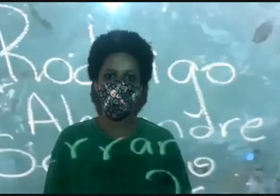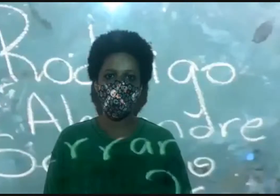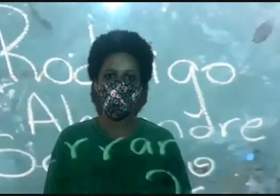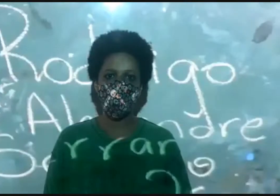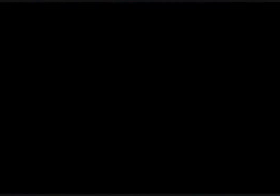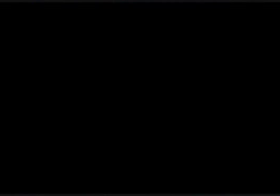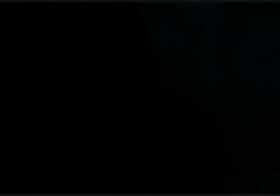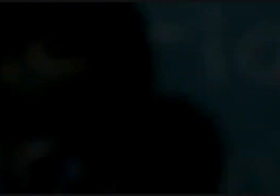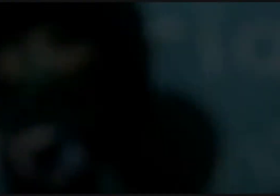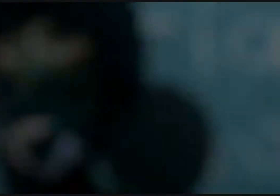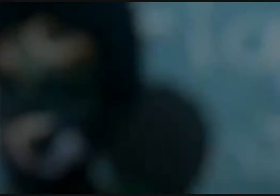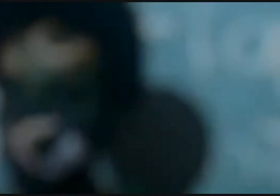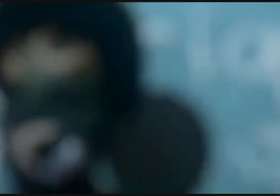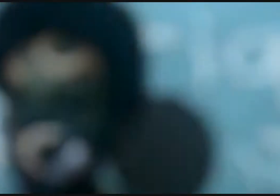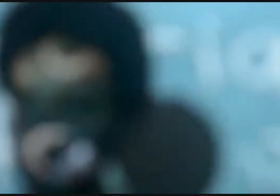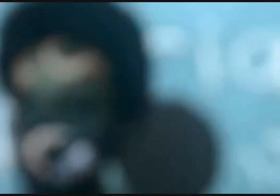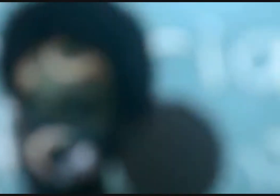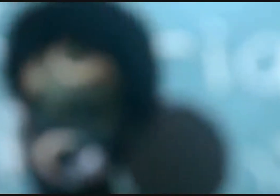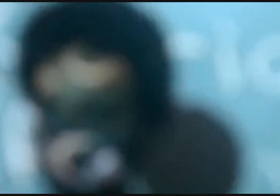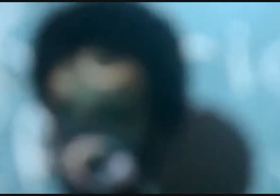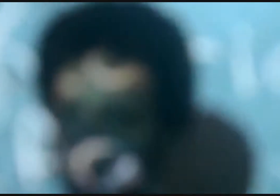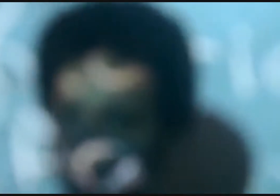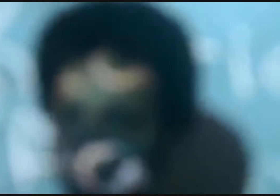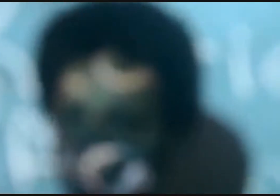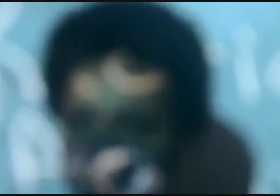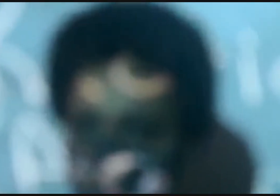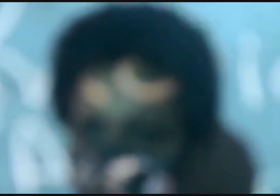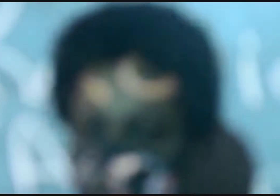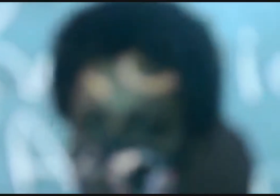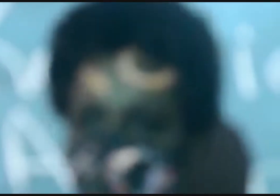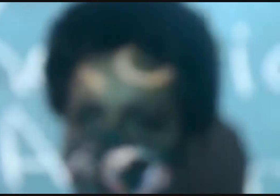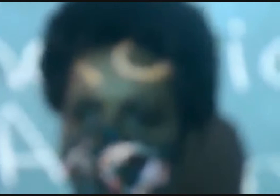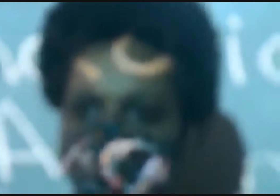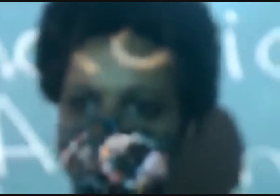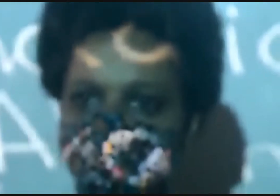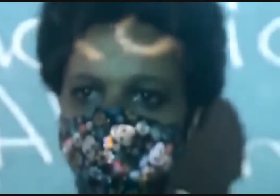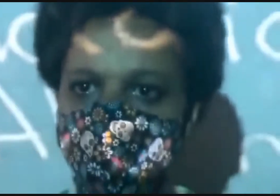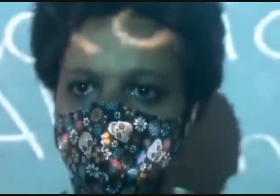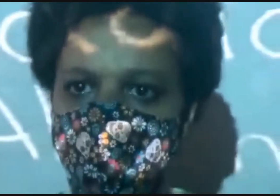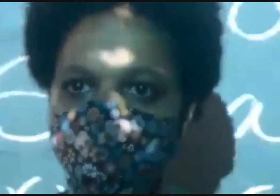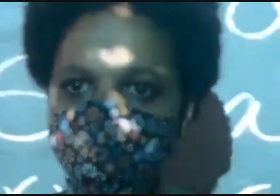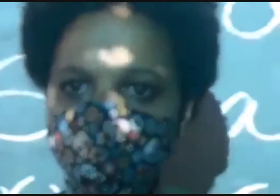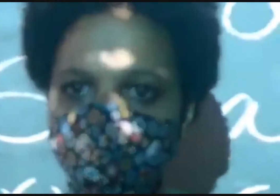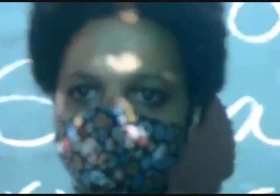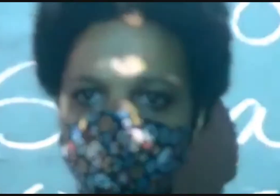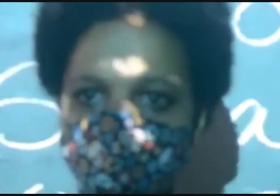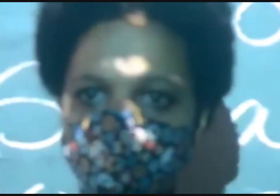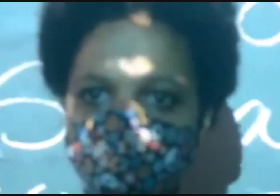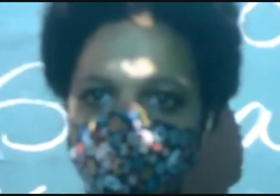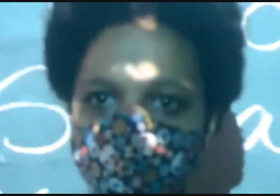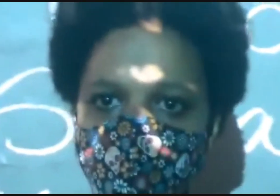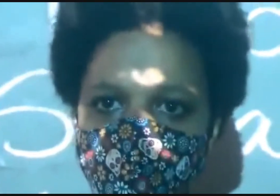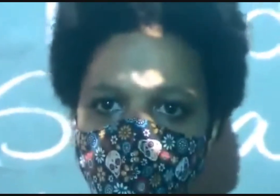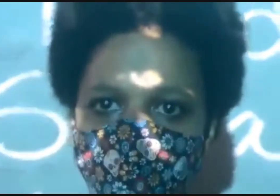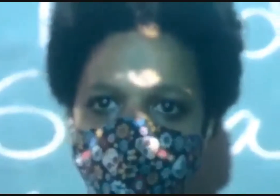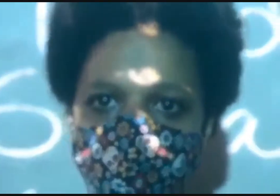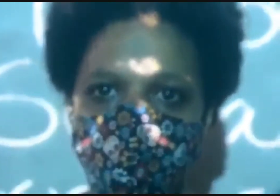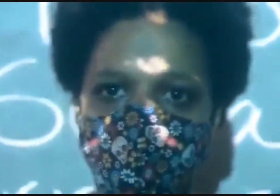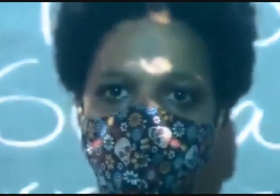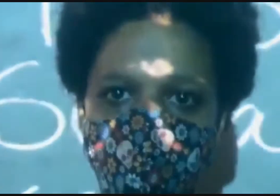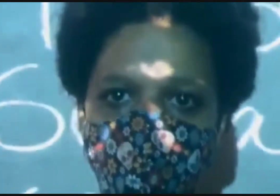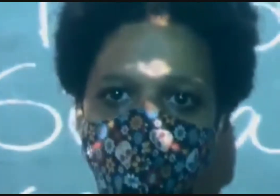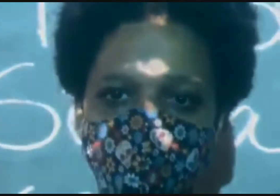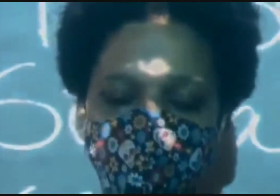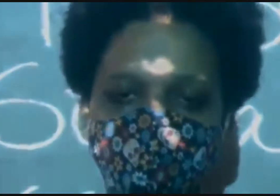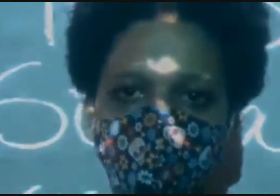qualquer. Tentando mostrar para o meu filho adolescente que ele pode confiar na lei e ser